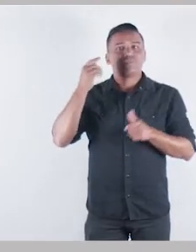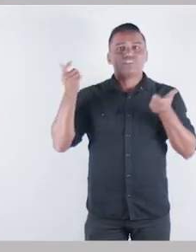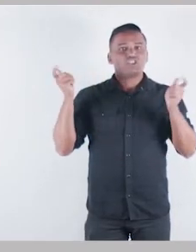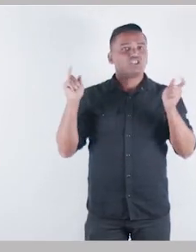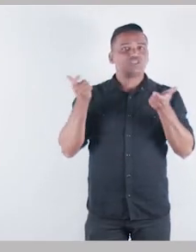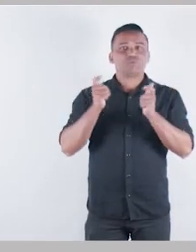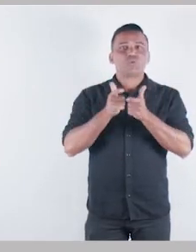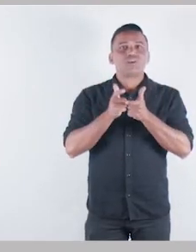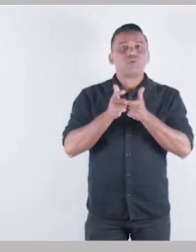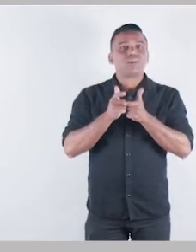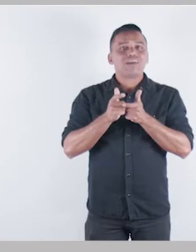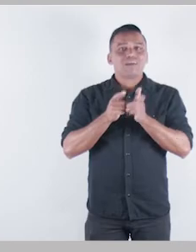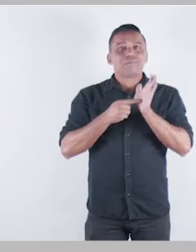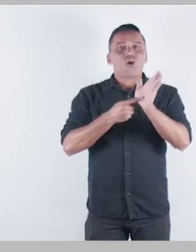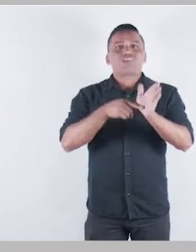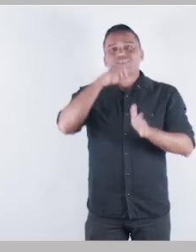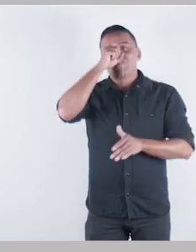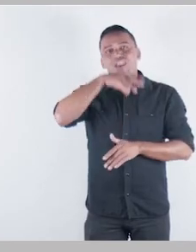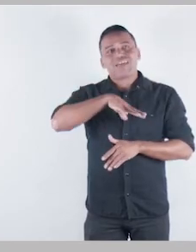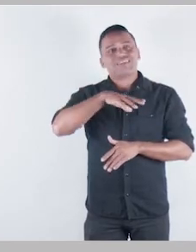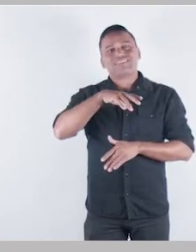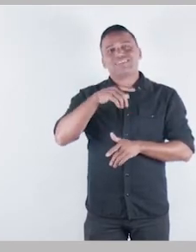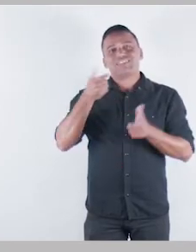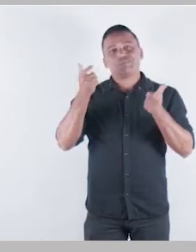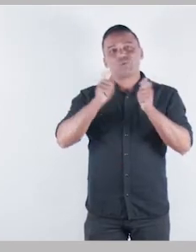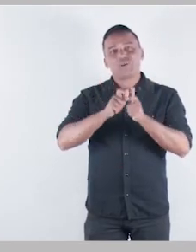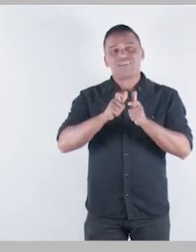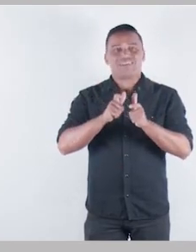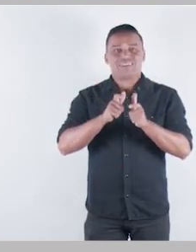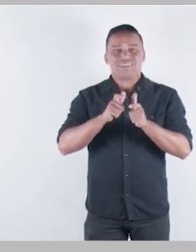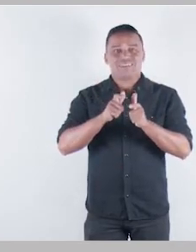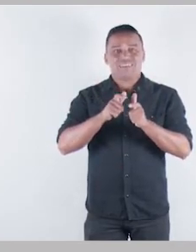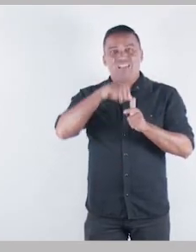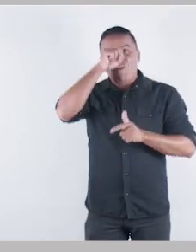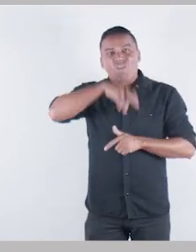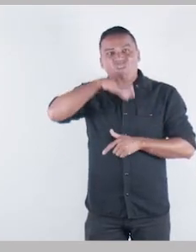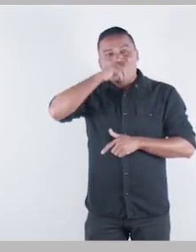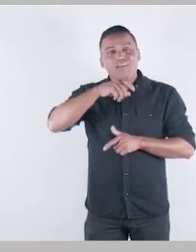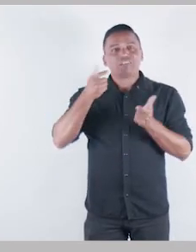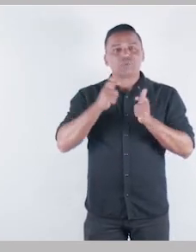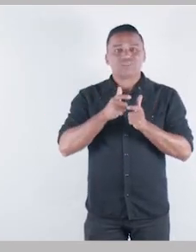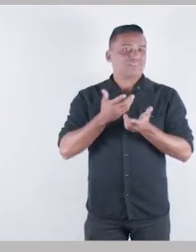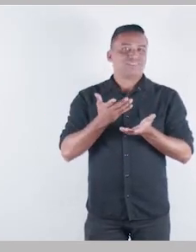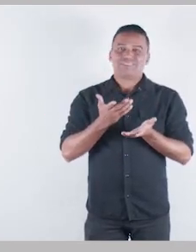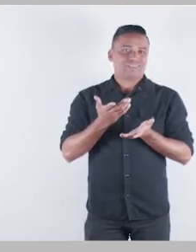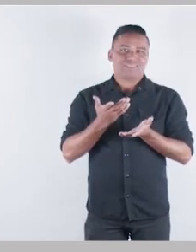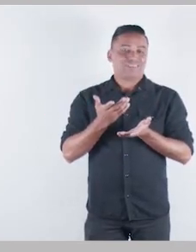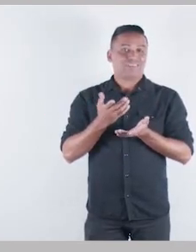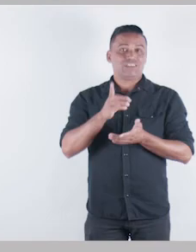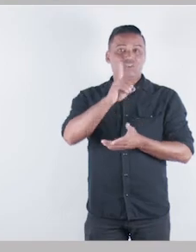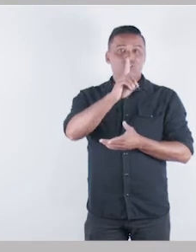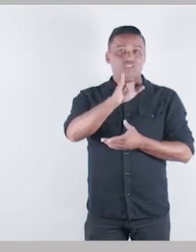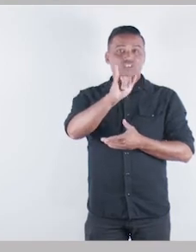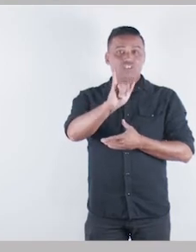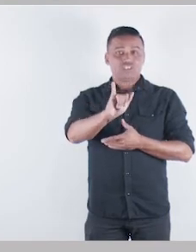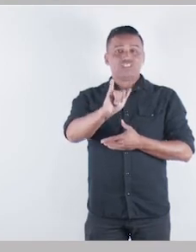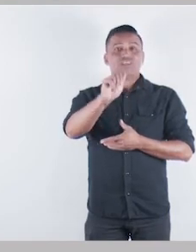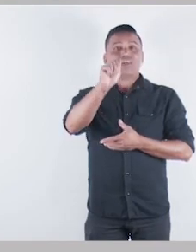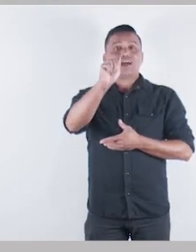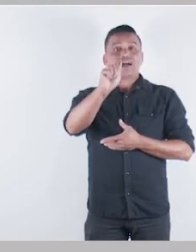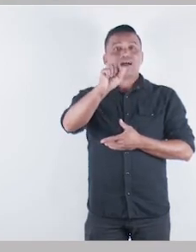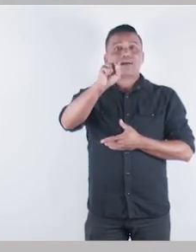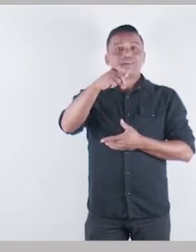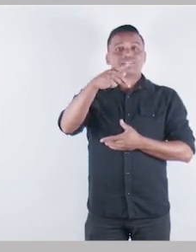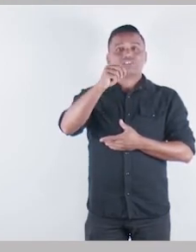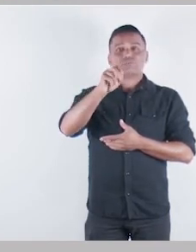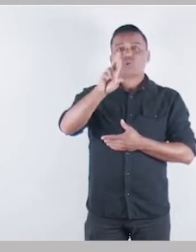essa violência. E aí é complicado porque a diáspora está consolidada como um termo